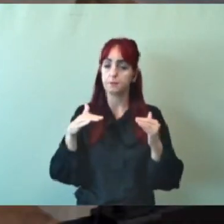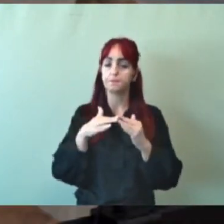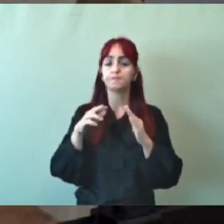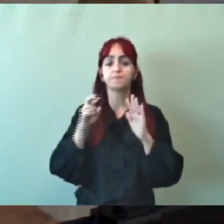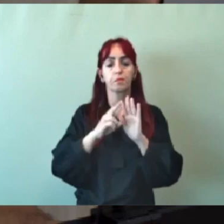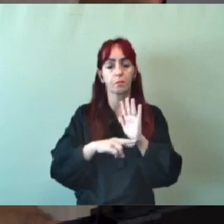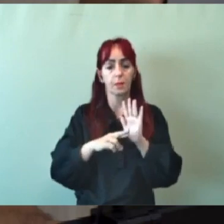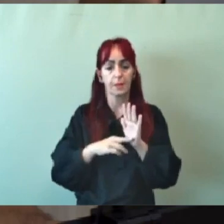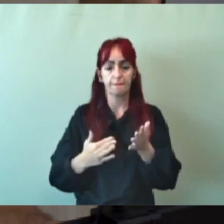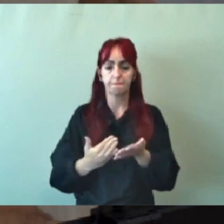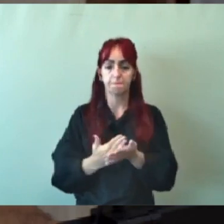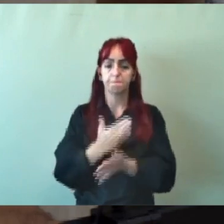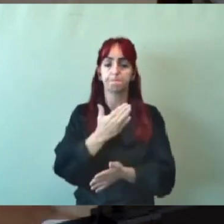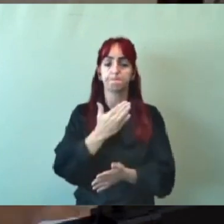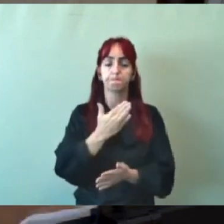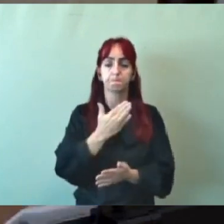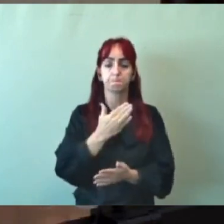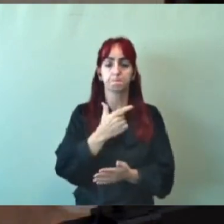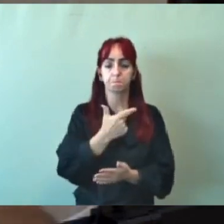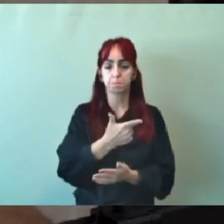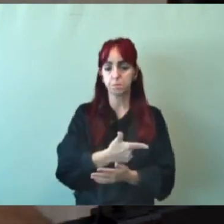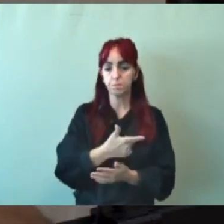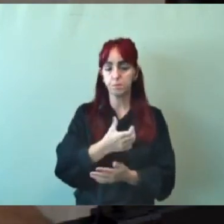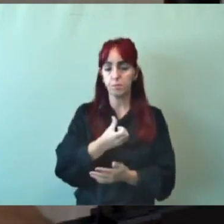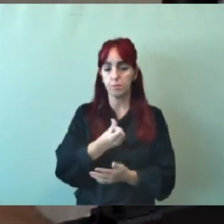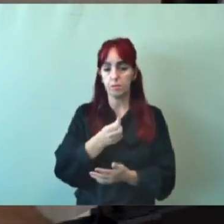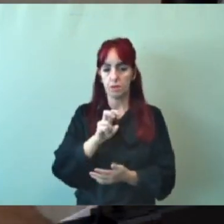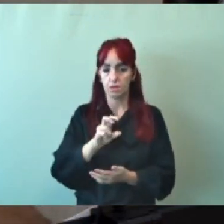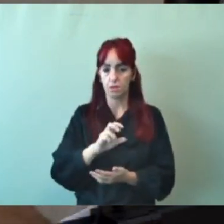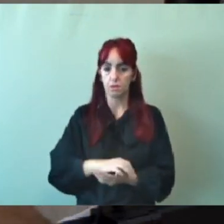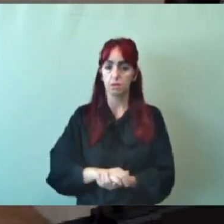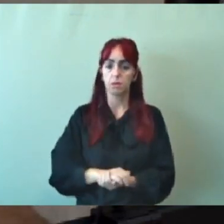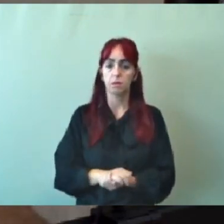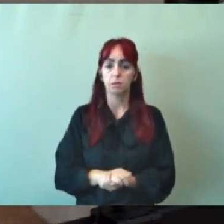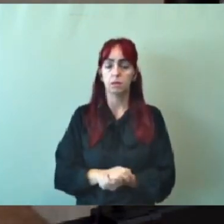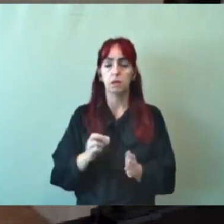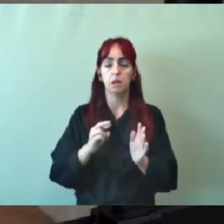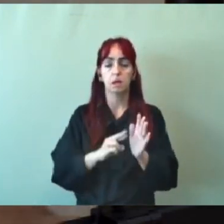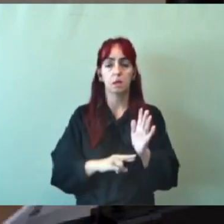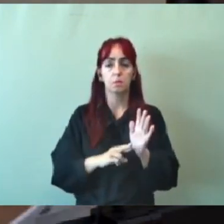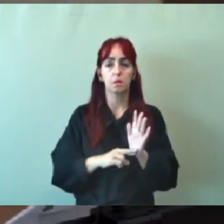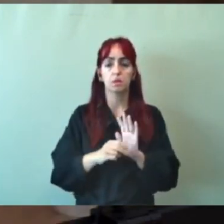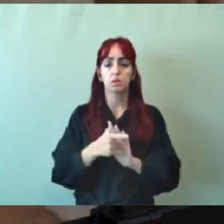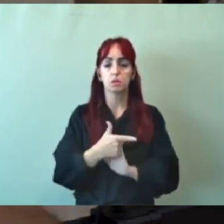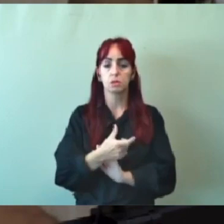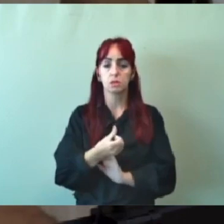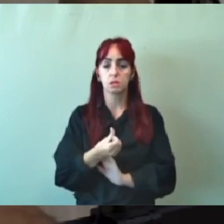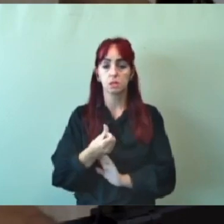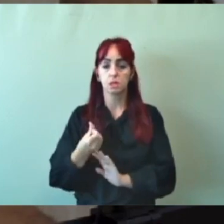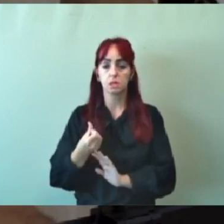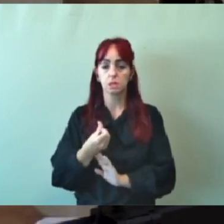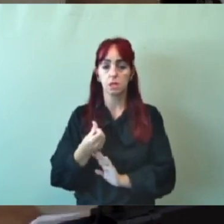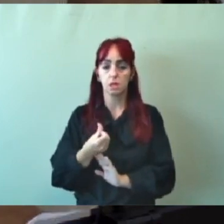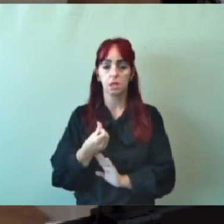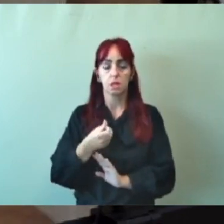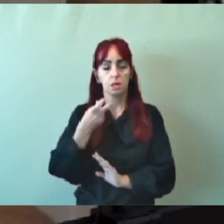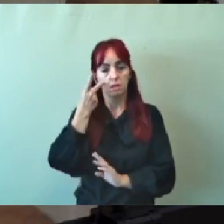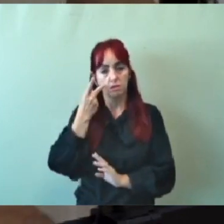requerimento de comissão 265/2024. Requerimento de comissão 266/2024 tem uma visita técnica.